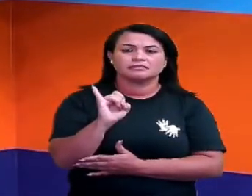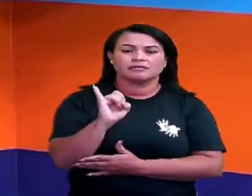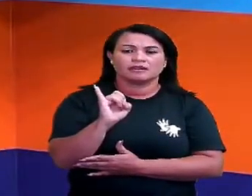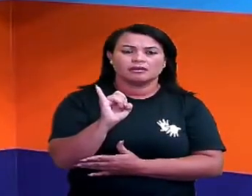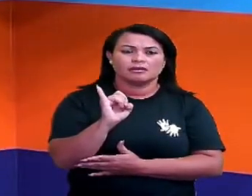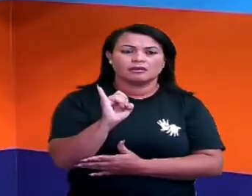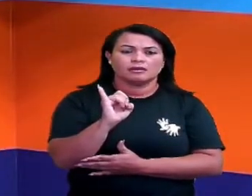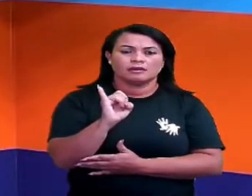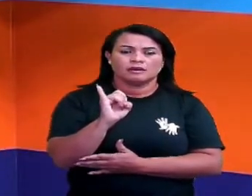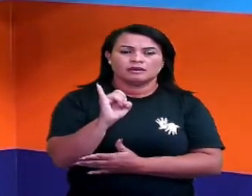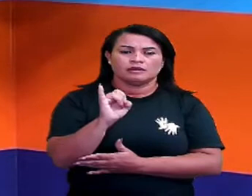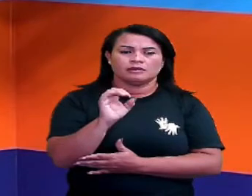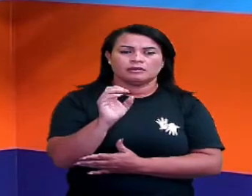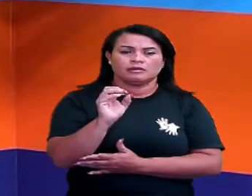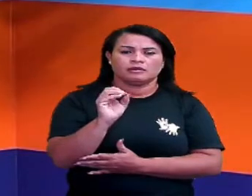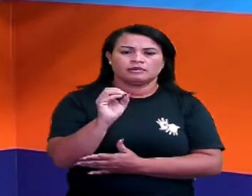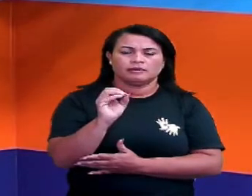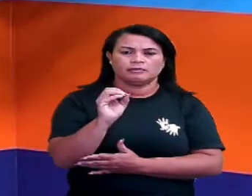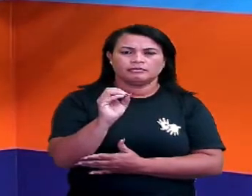I,